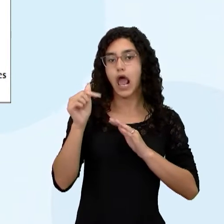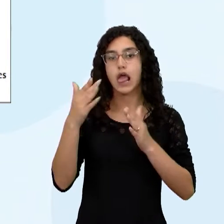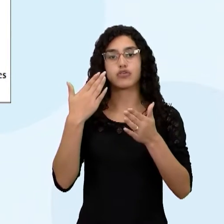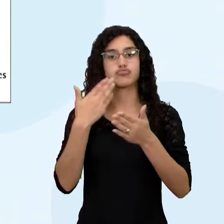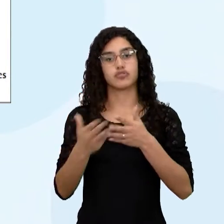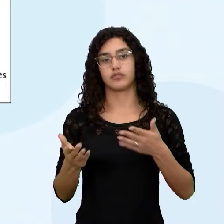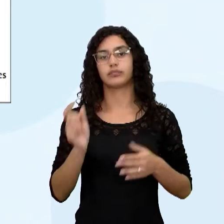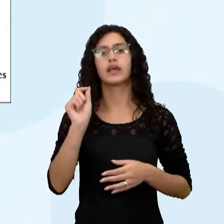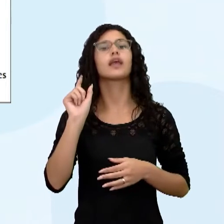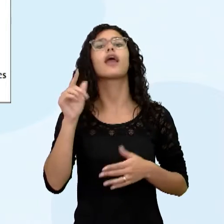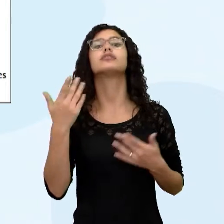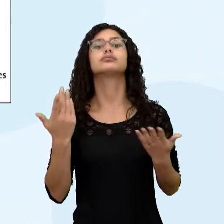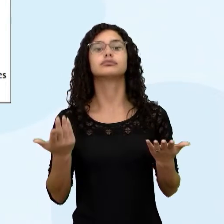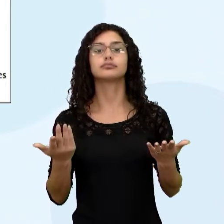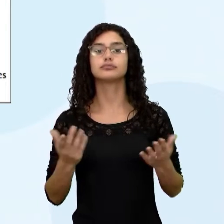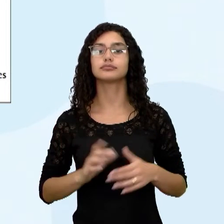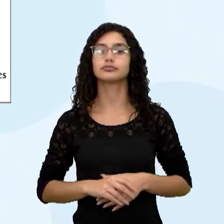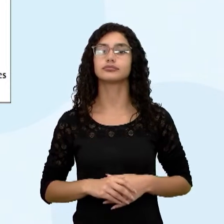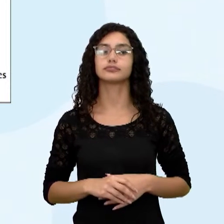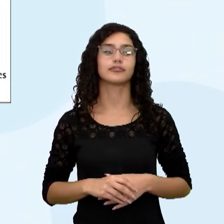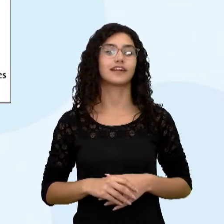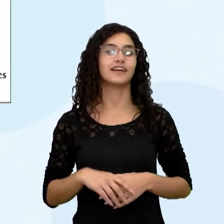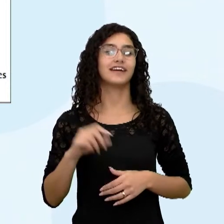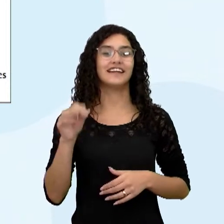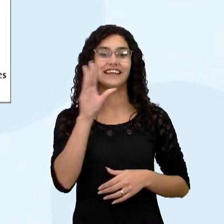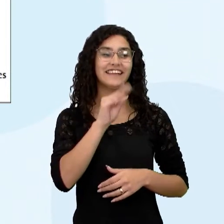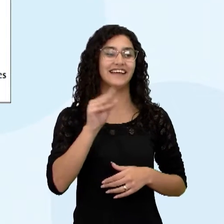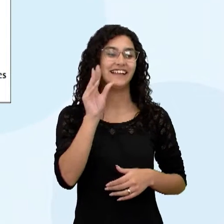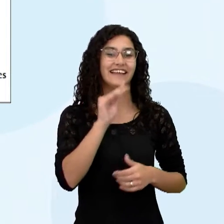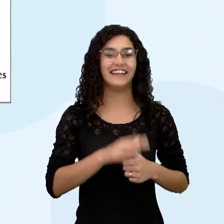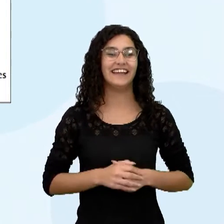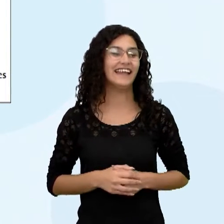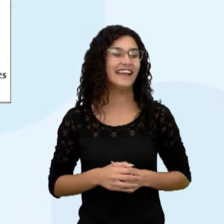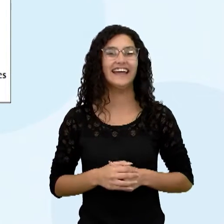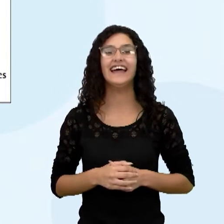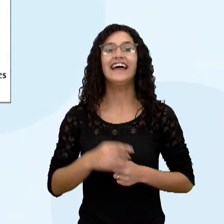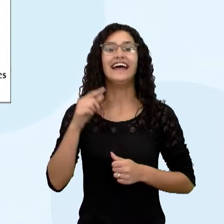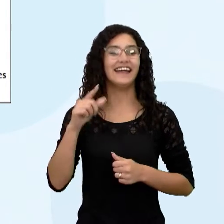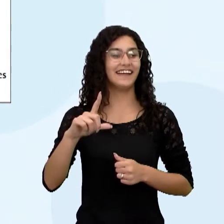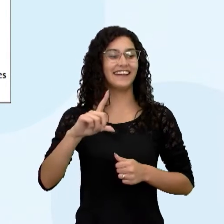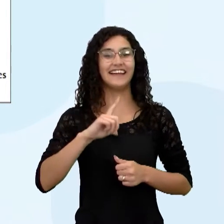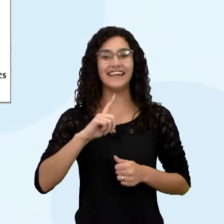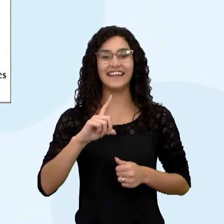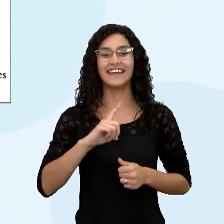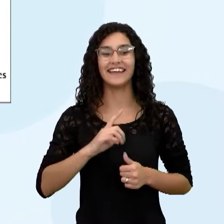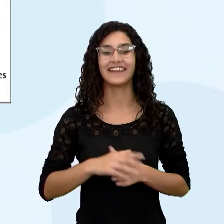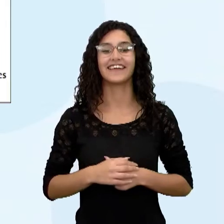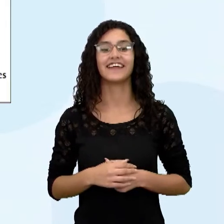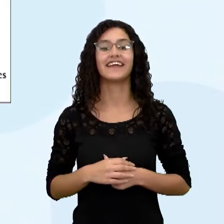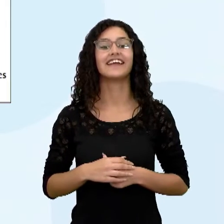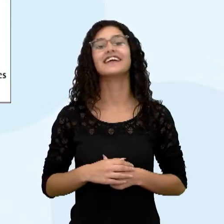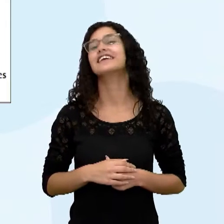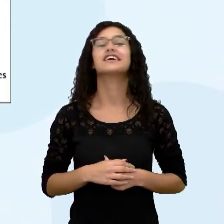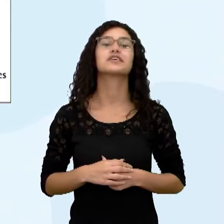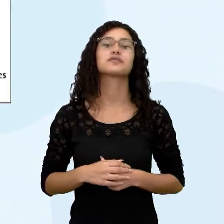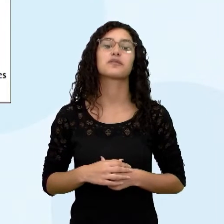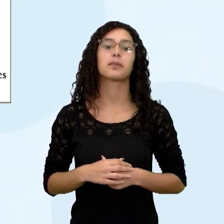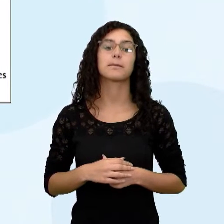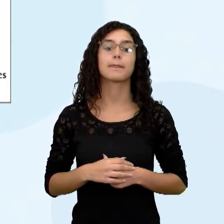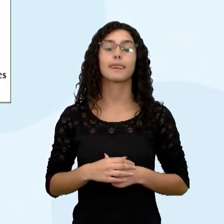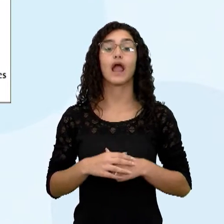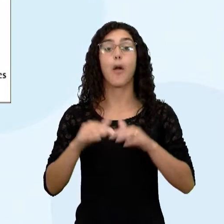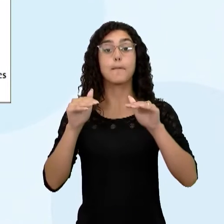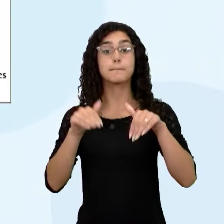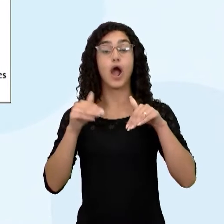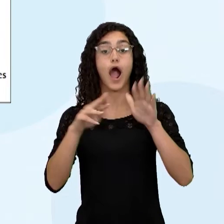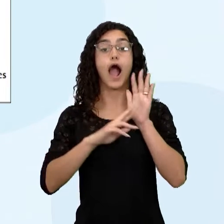gostam de armar. Quem foi? Quem será que foi, né? Não vou nem falar. Aqui, ó, nós temos aqui, vamos a Austrália,